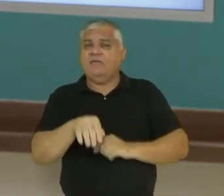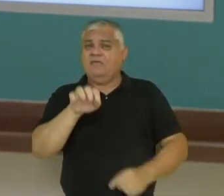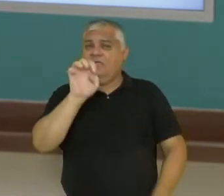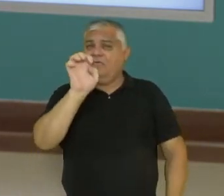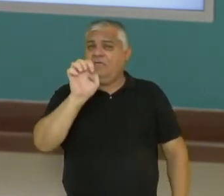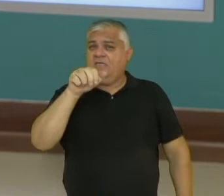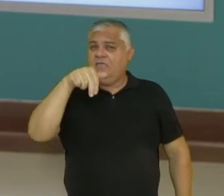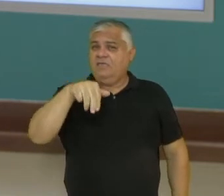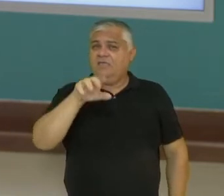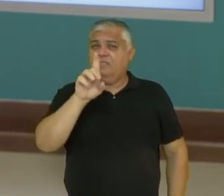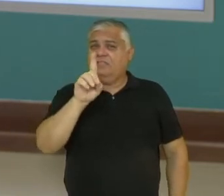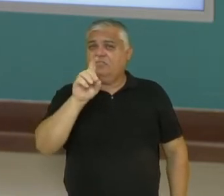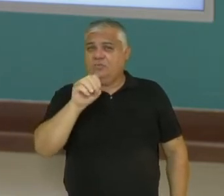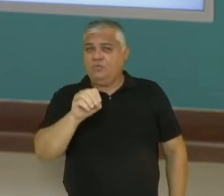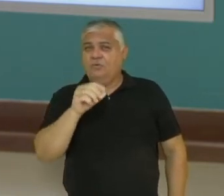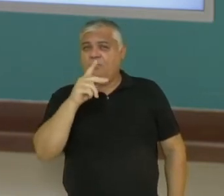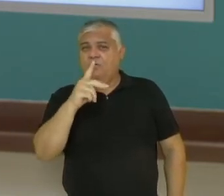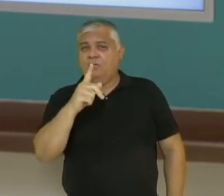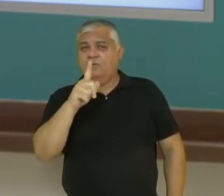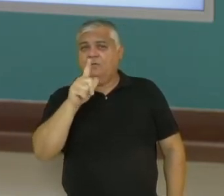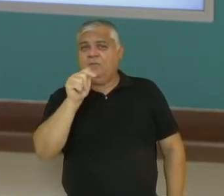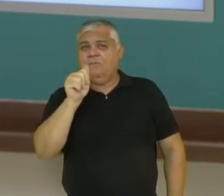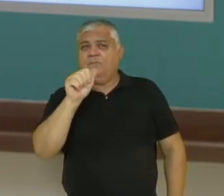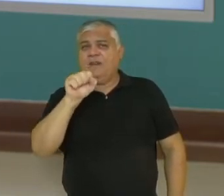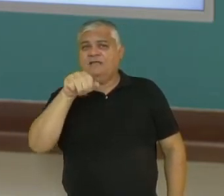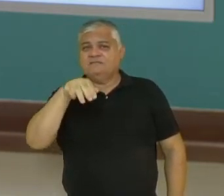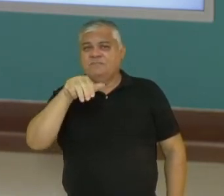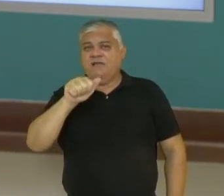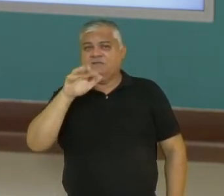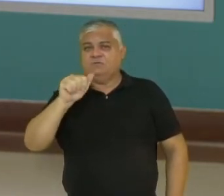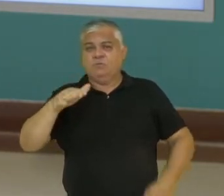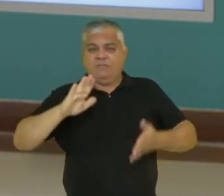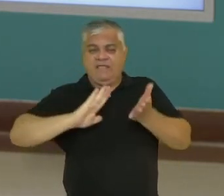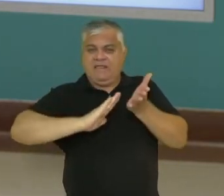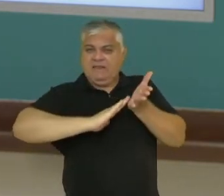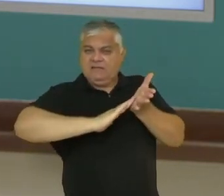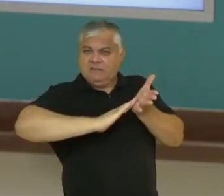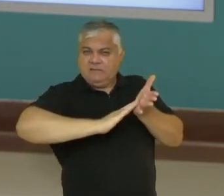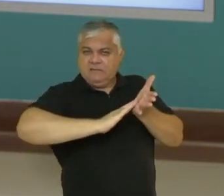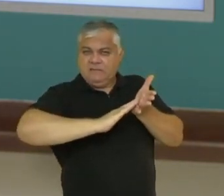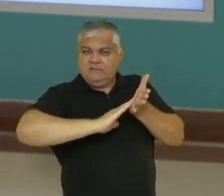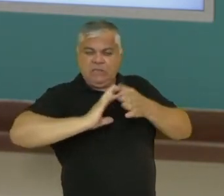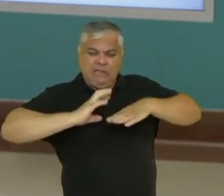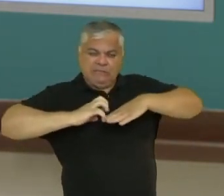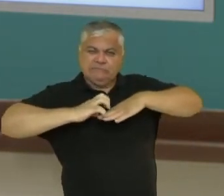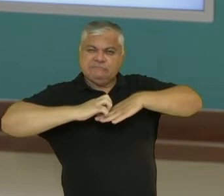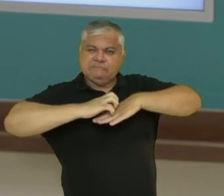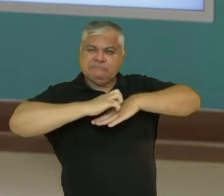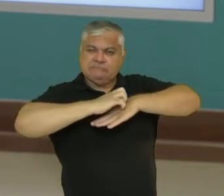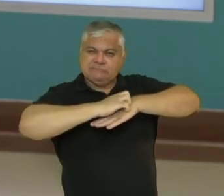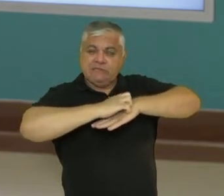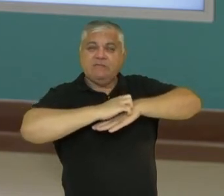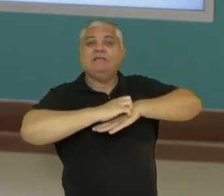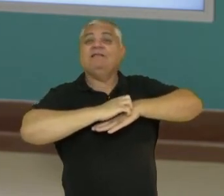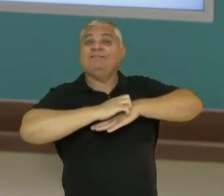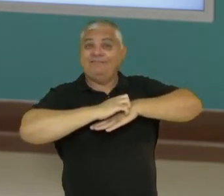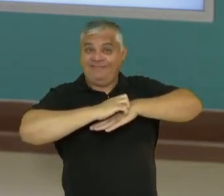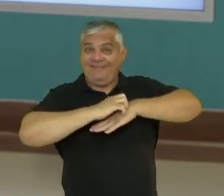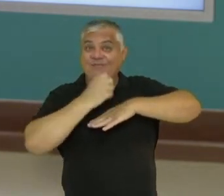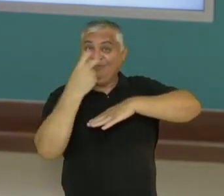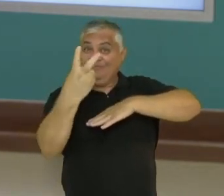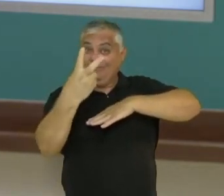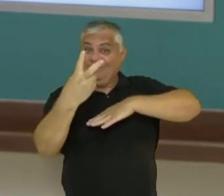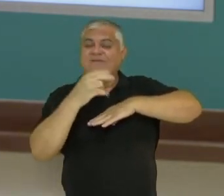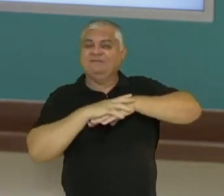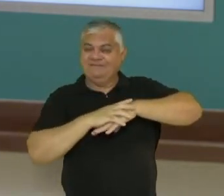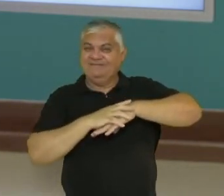endoplasmático. 2. O liso e o rugoso. Professora, mas qual é a diferença? Você se recorda da diferença do